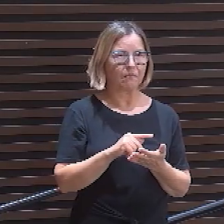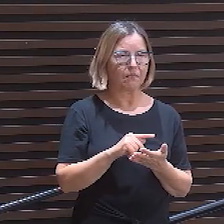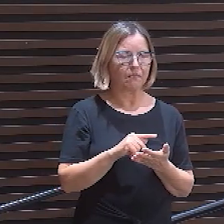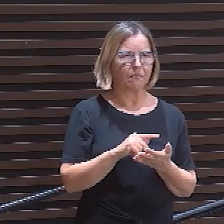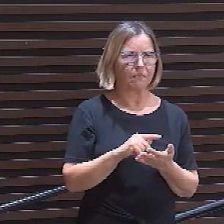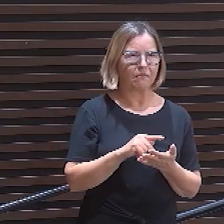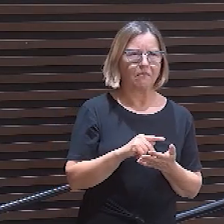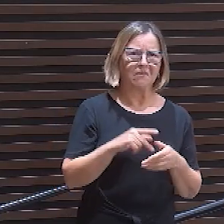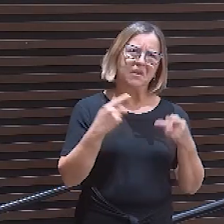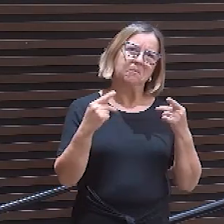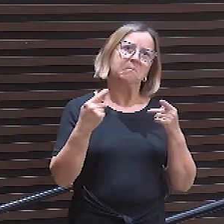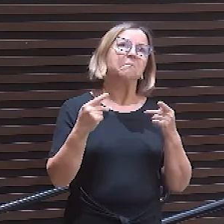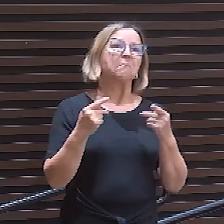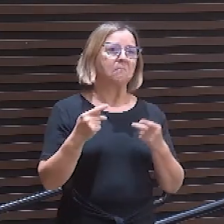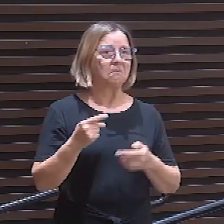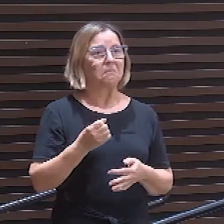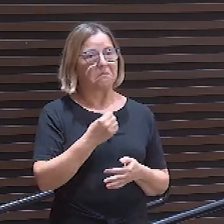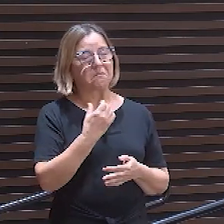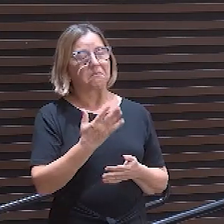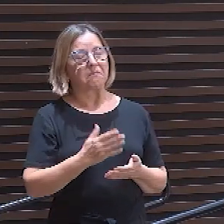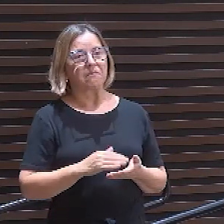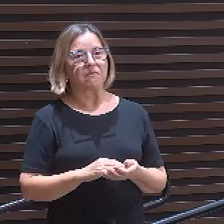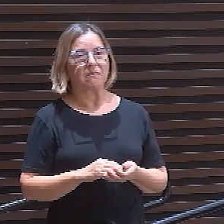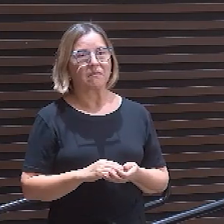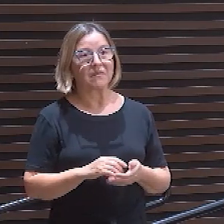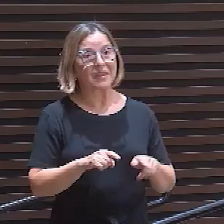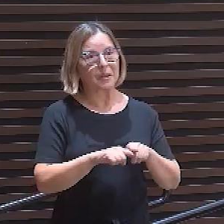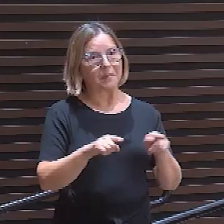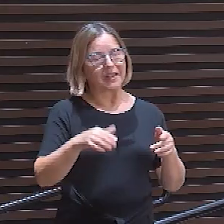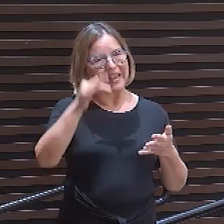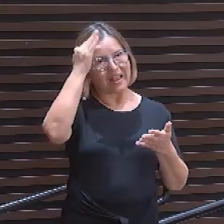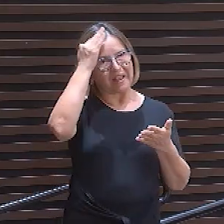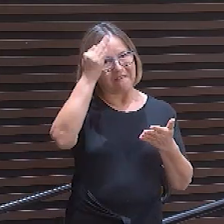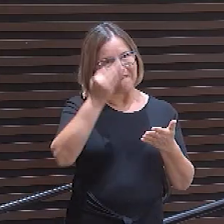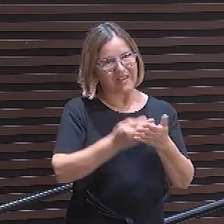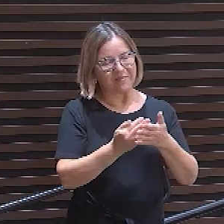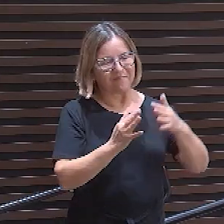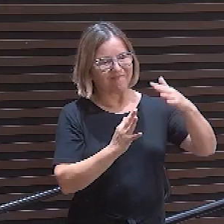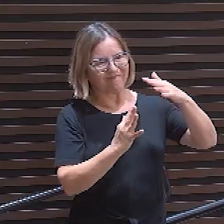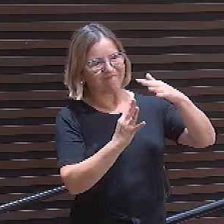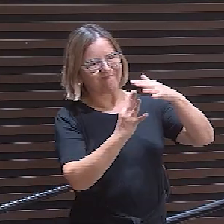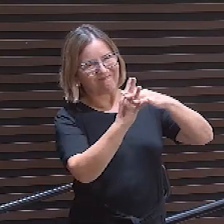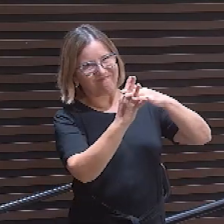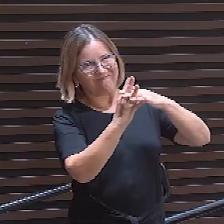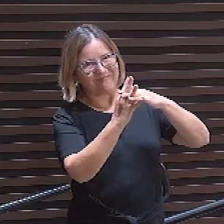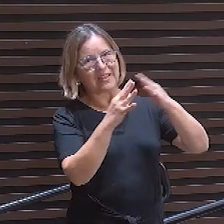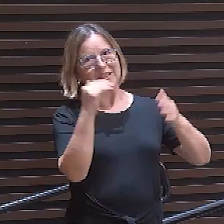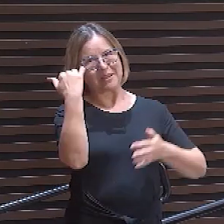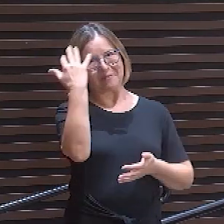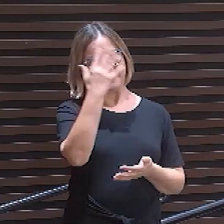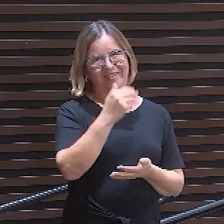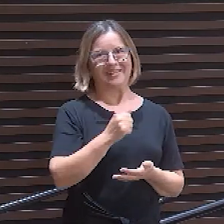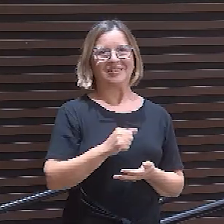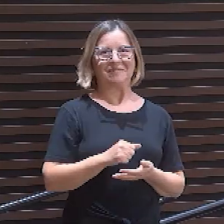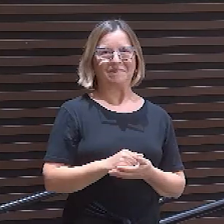liturgia extraordinária. Mas a fé vai muito além da estética.